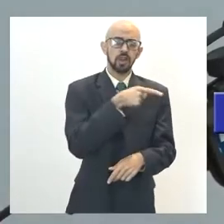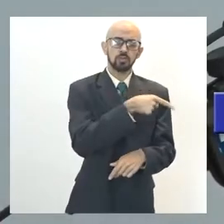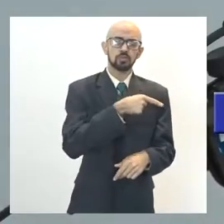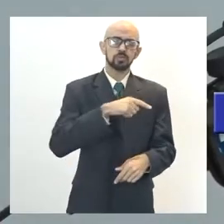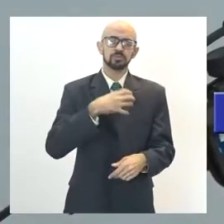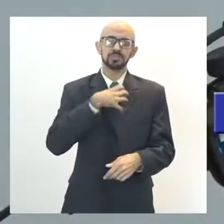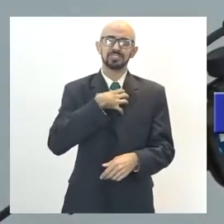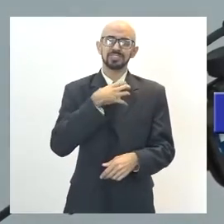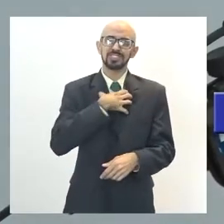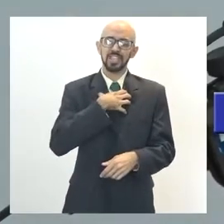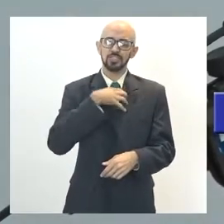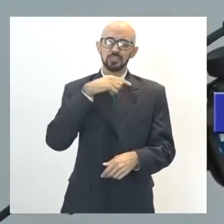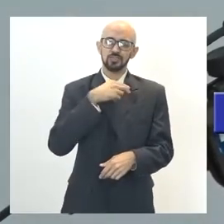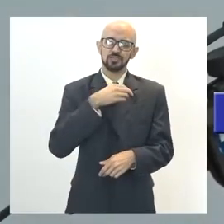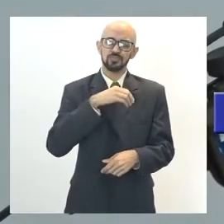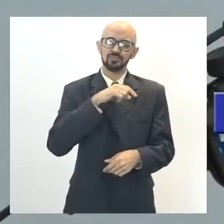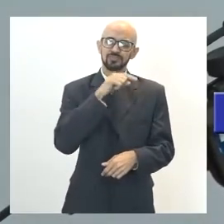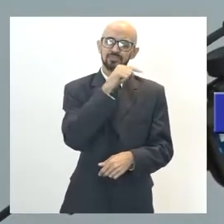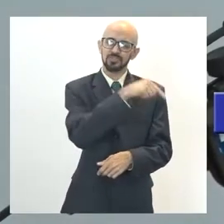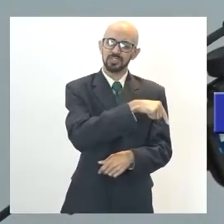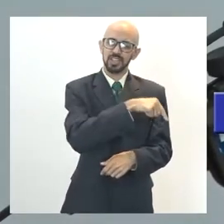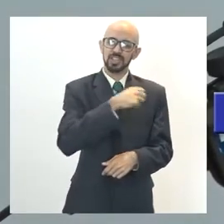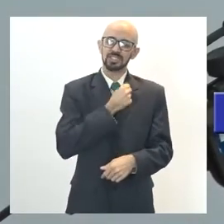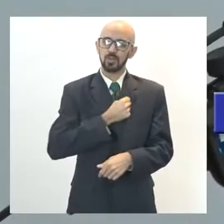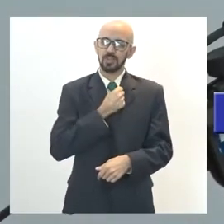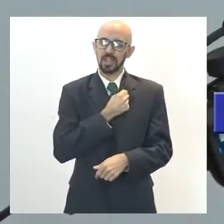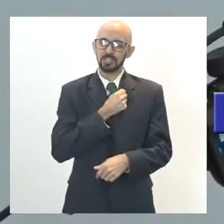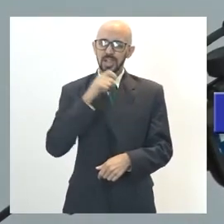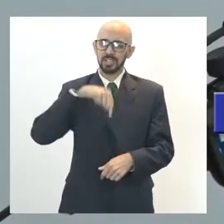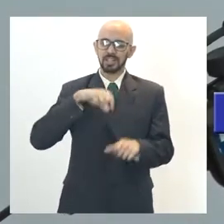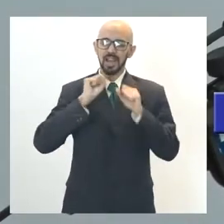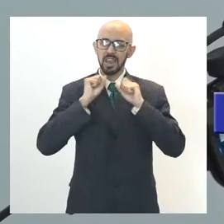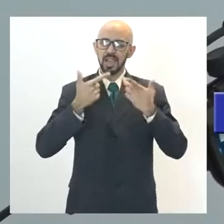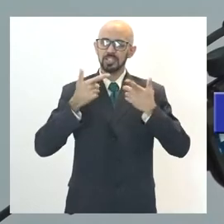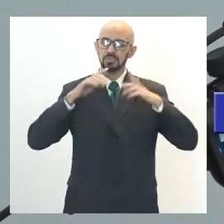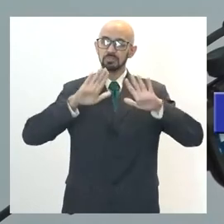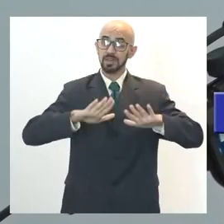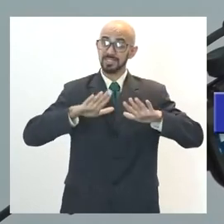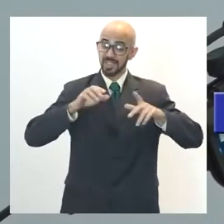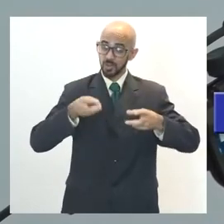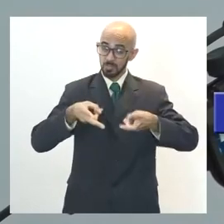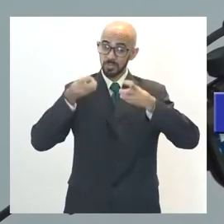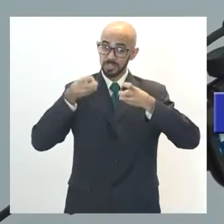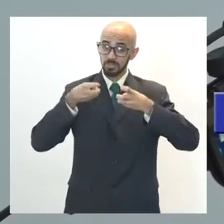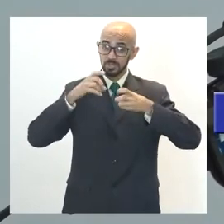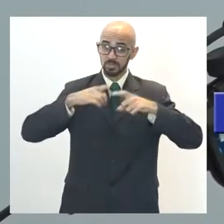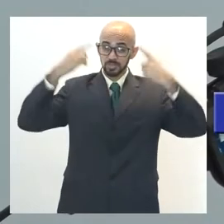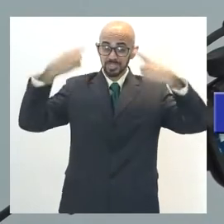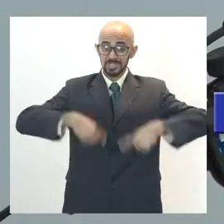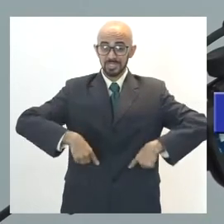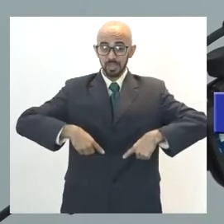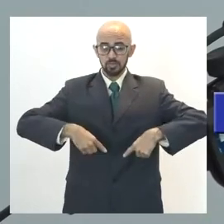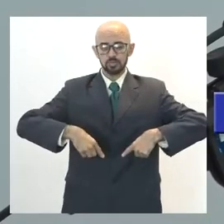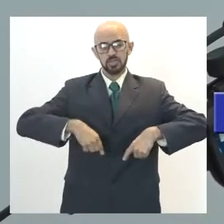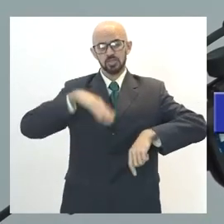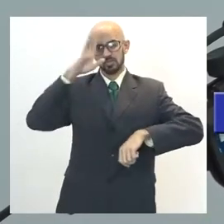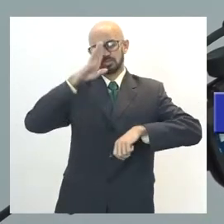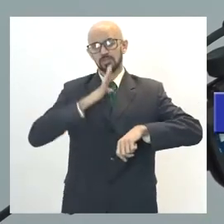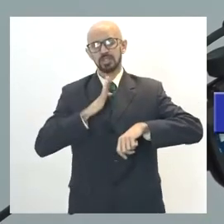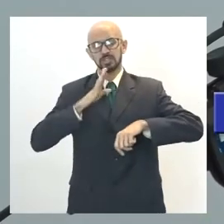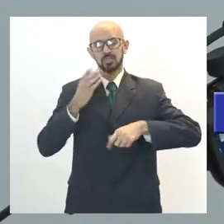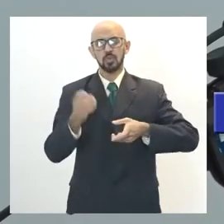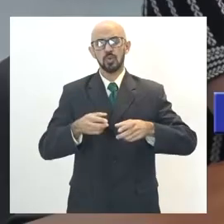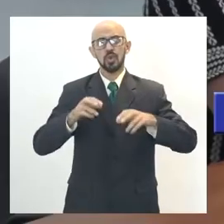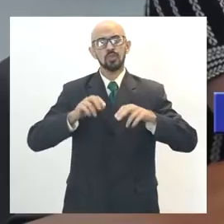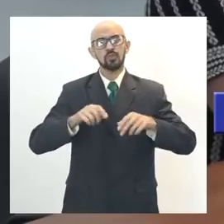mas hoje quando eu vejo os desafios do estado brasileiro eu acho que em boa hora você